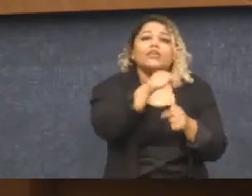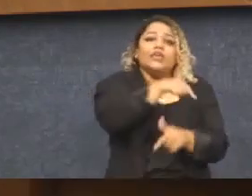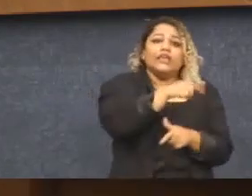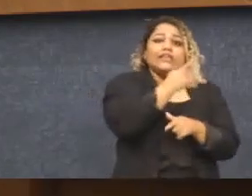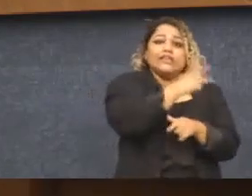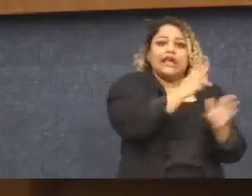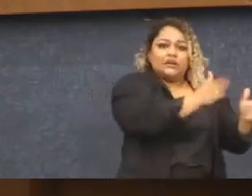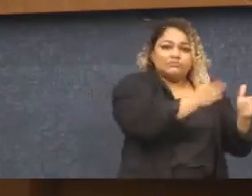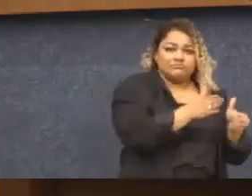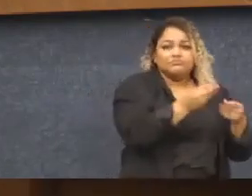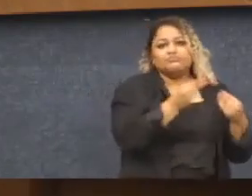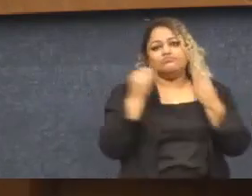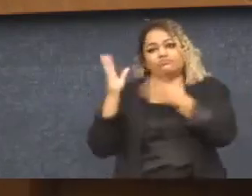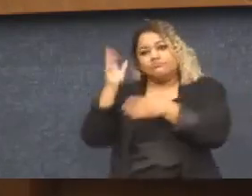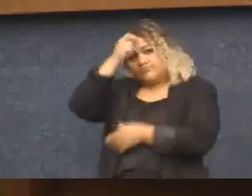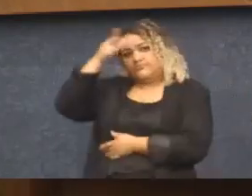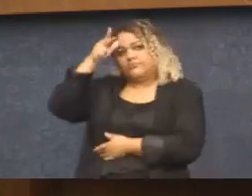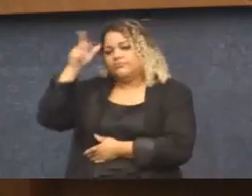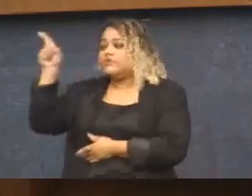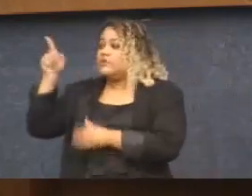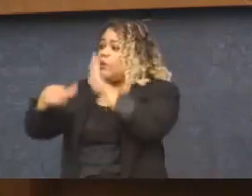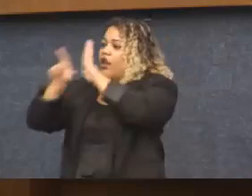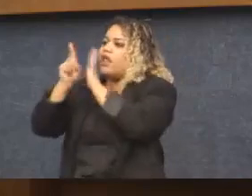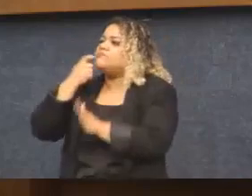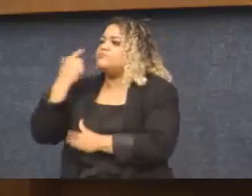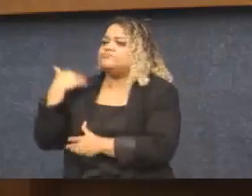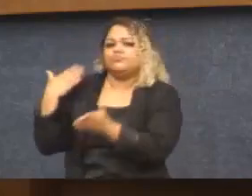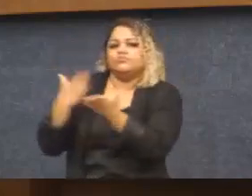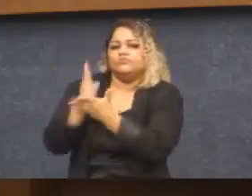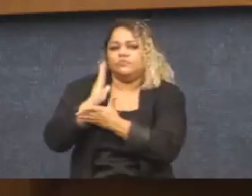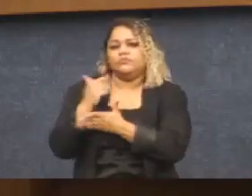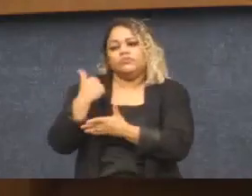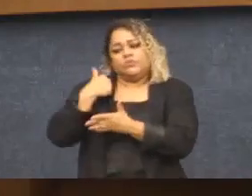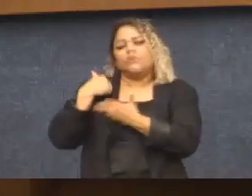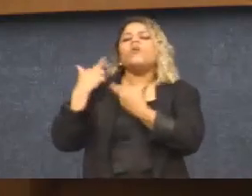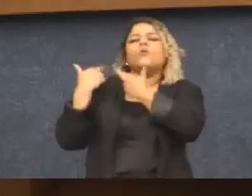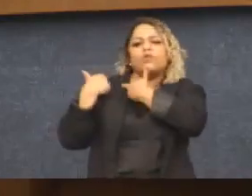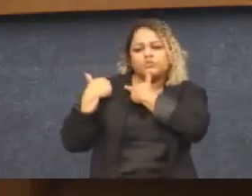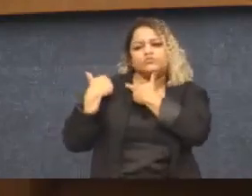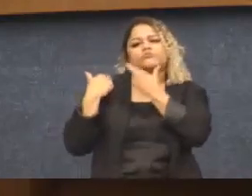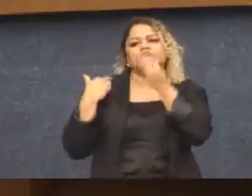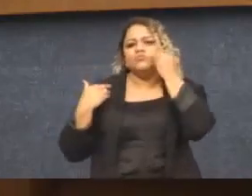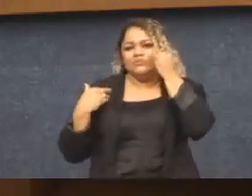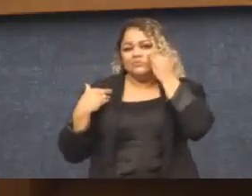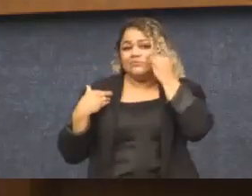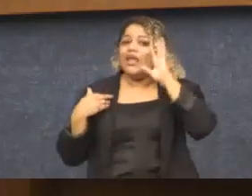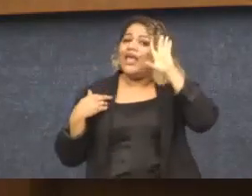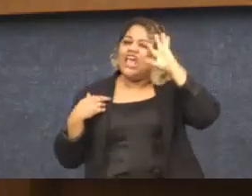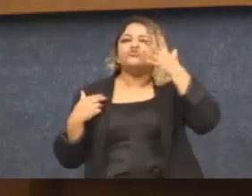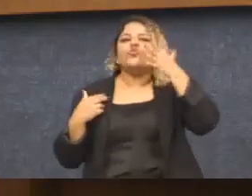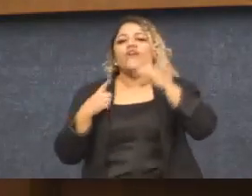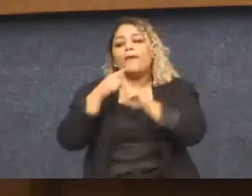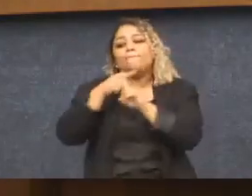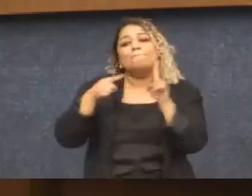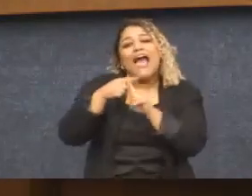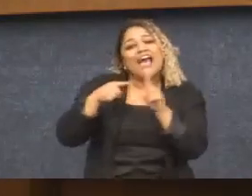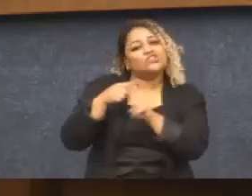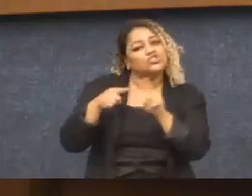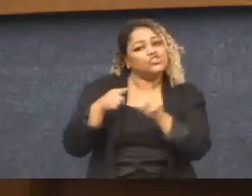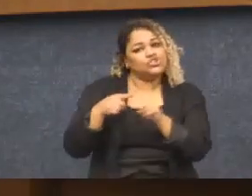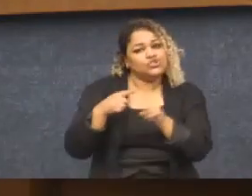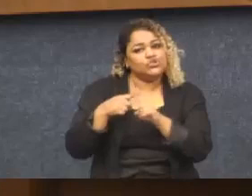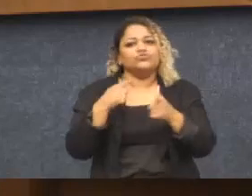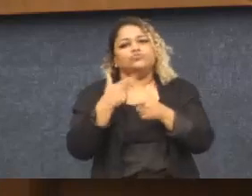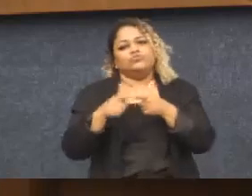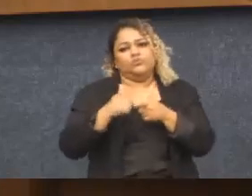foi recentemente sancionada pelo governador. Então, eu me sinto extremamente responsável por ter resolvido parte desse imbróglio com